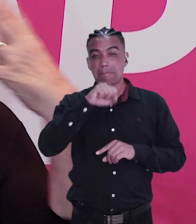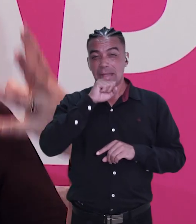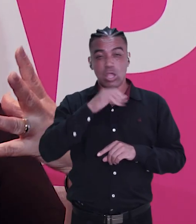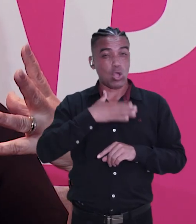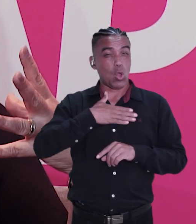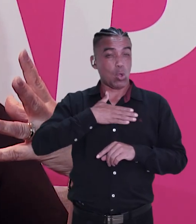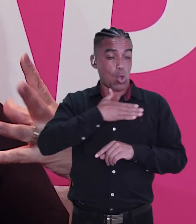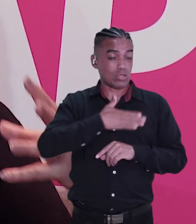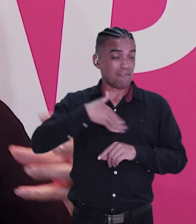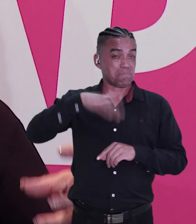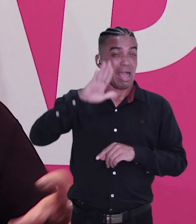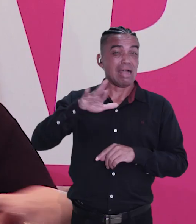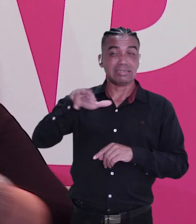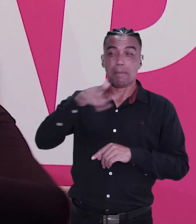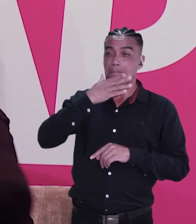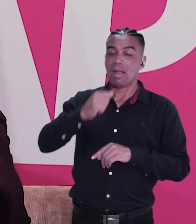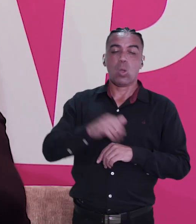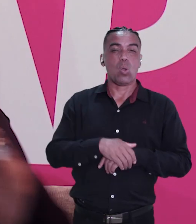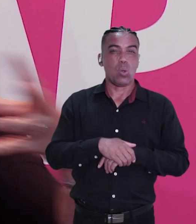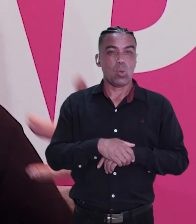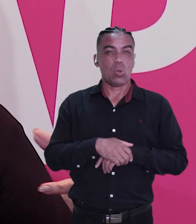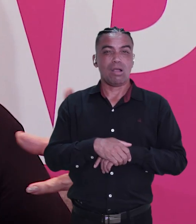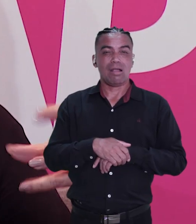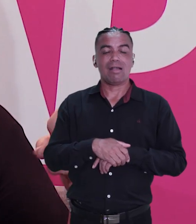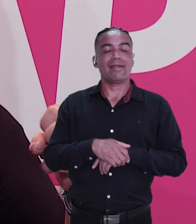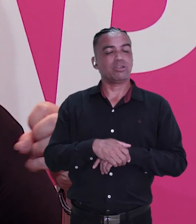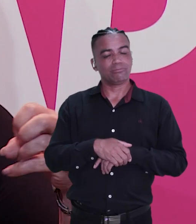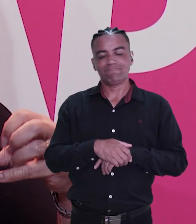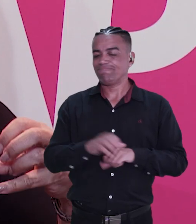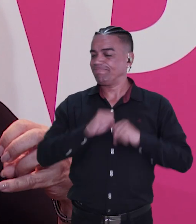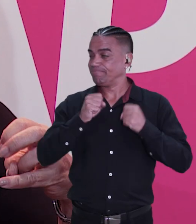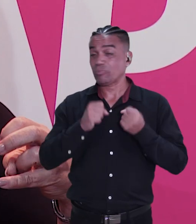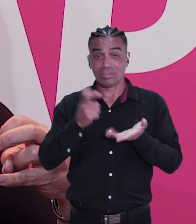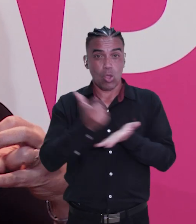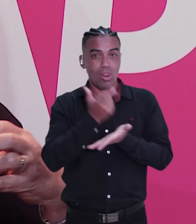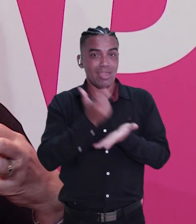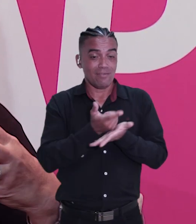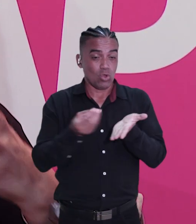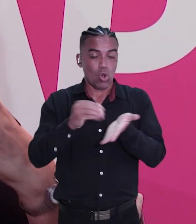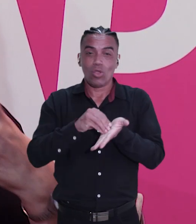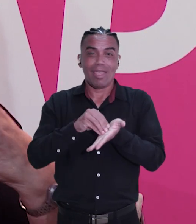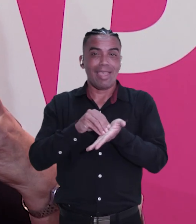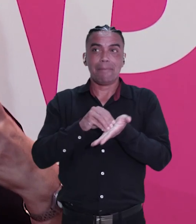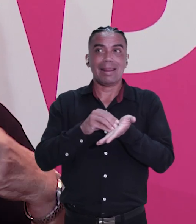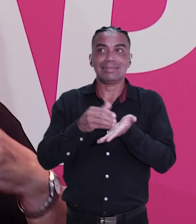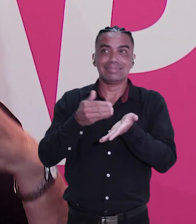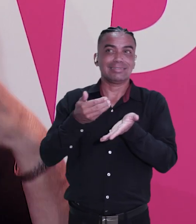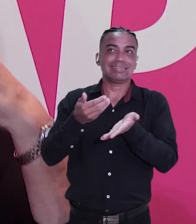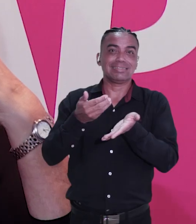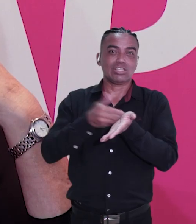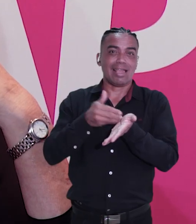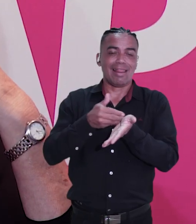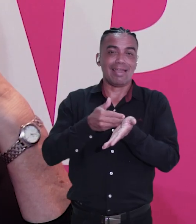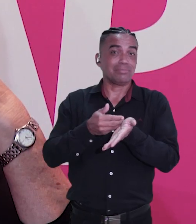mais dele do que de mim. Eu fiz uma lavação assim de roupa suja e o livro ficou muito confessional. É